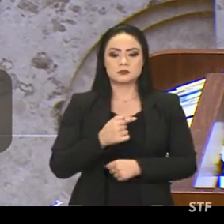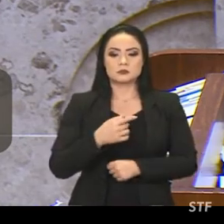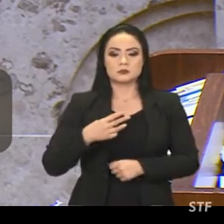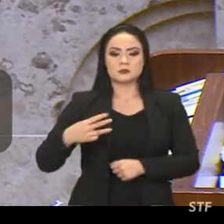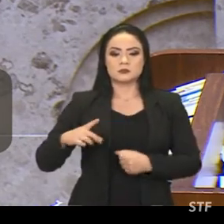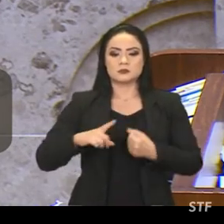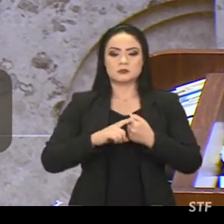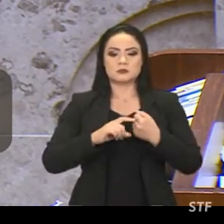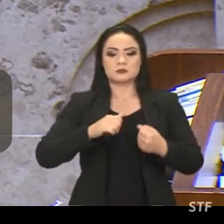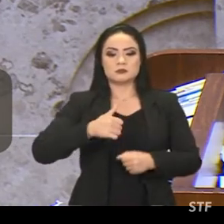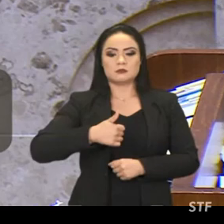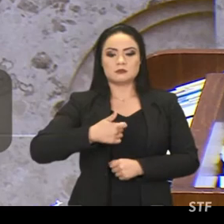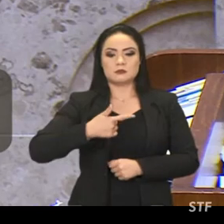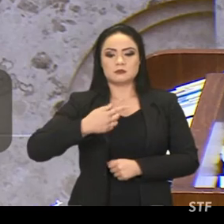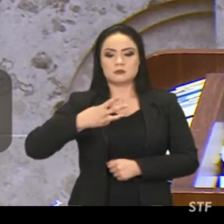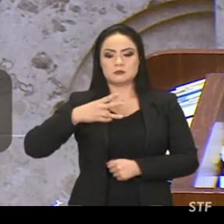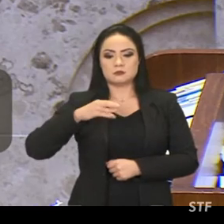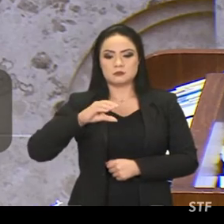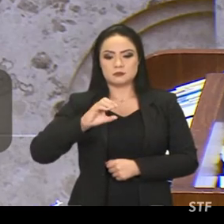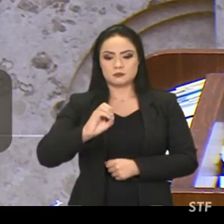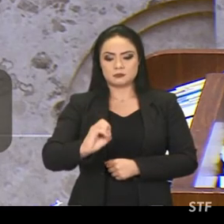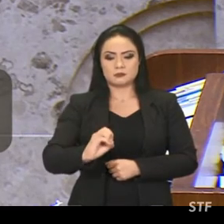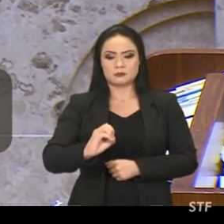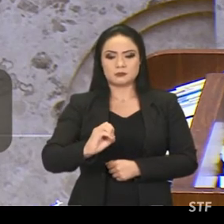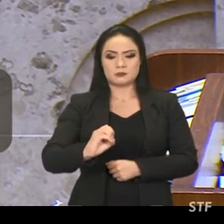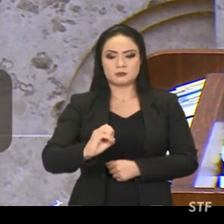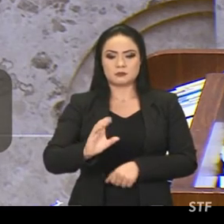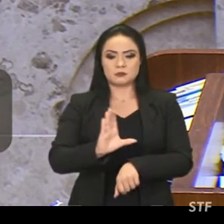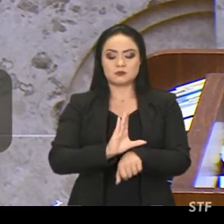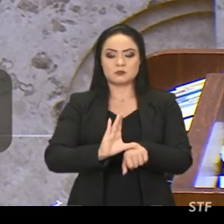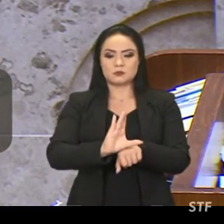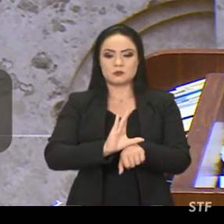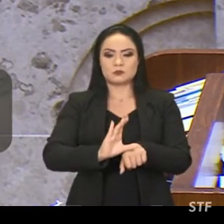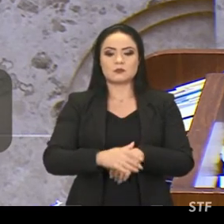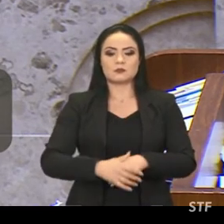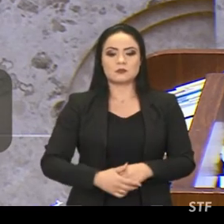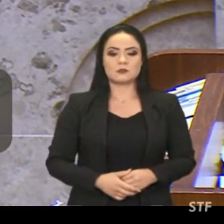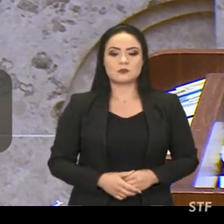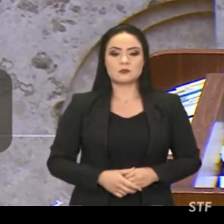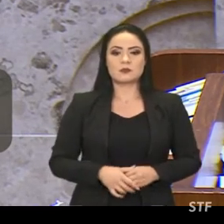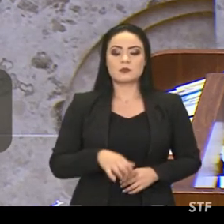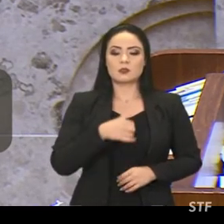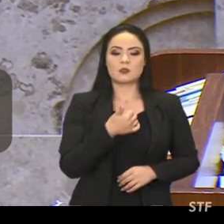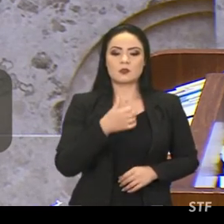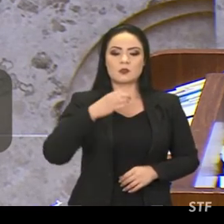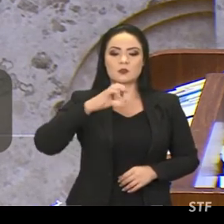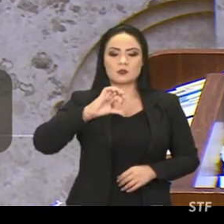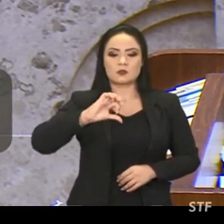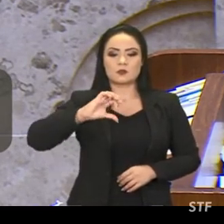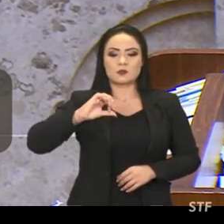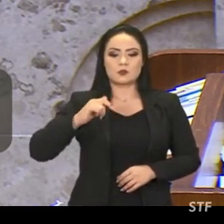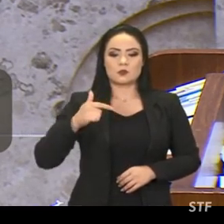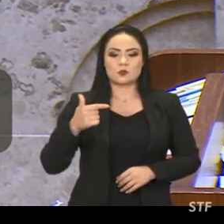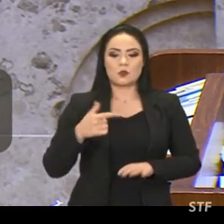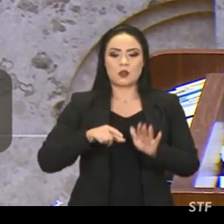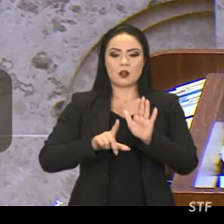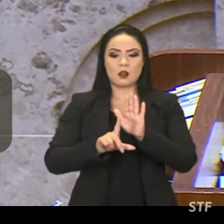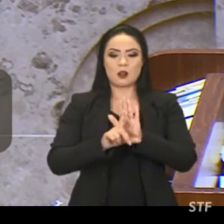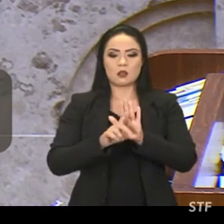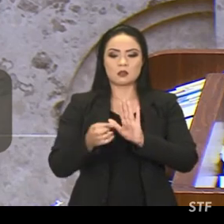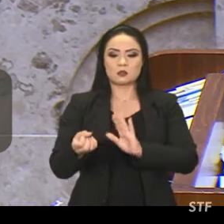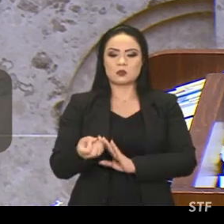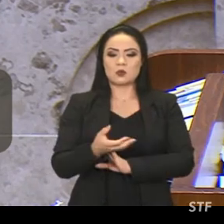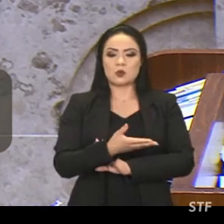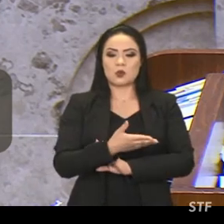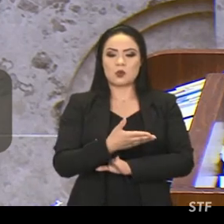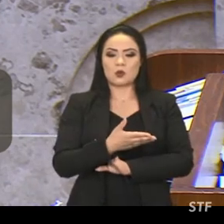artigo 130 da Constituição. Em 1992, a lei atual